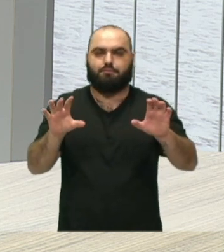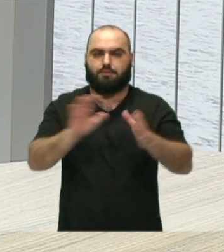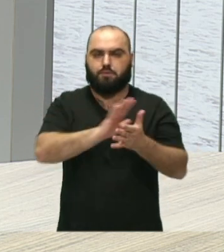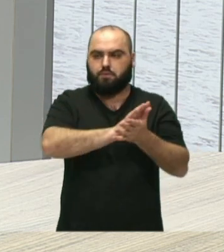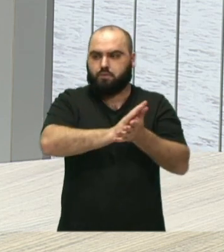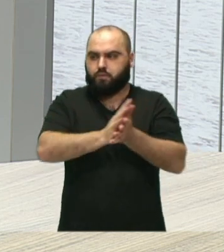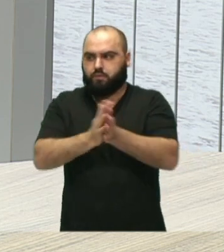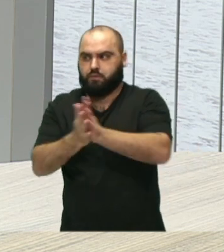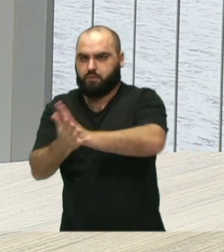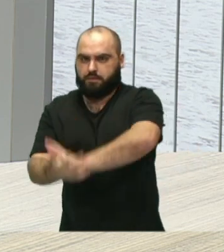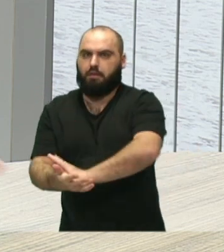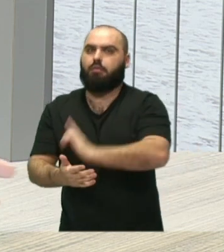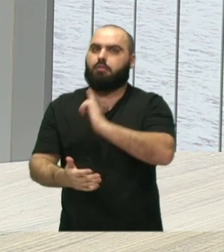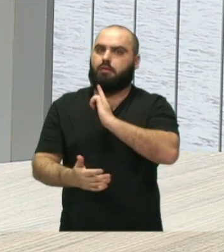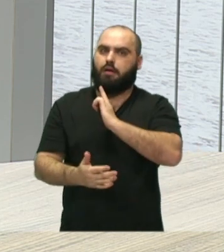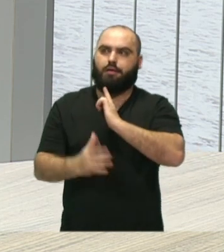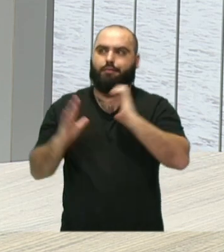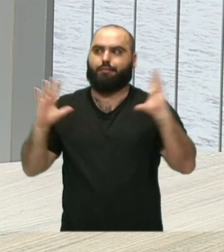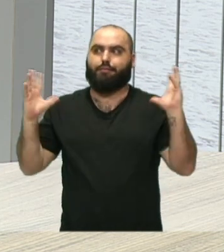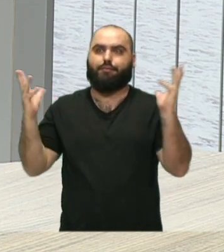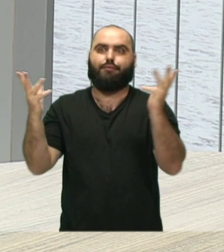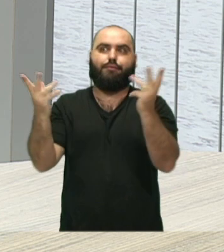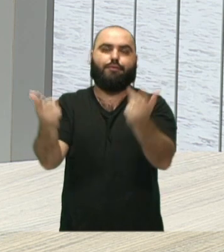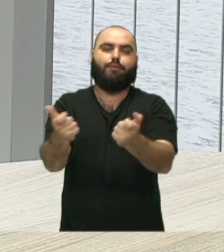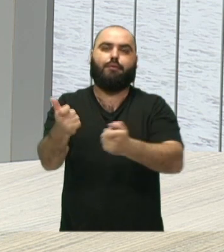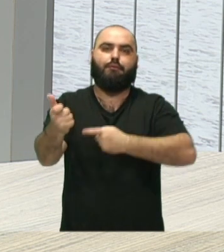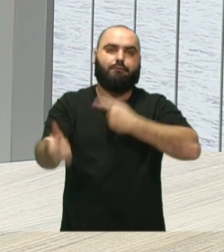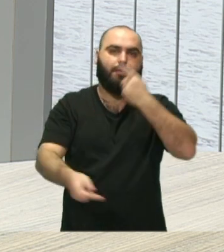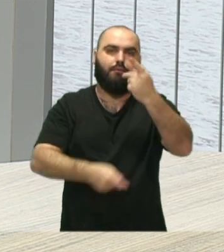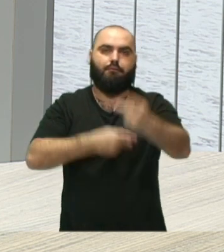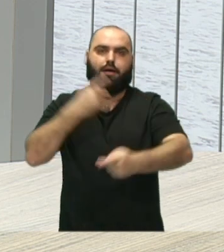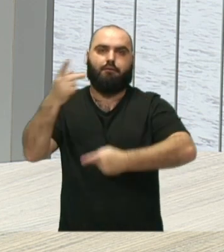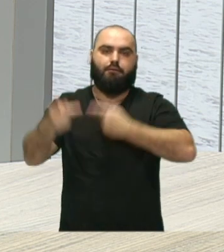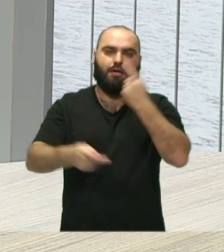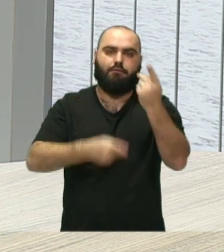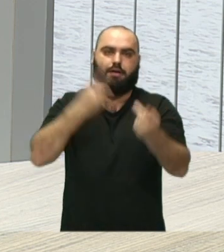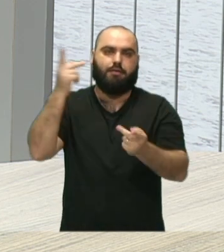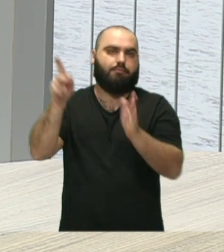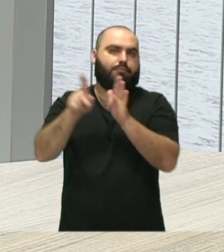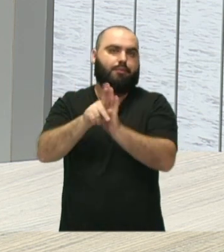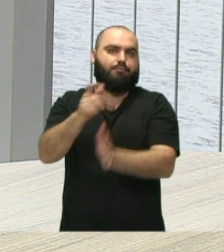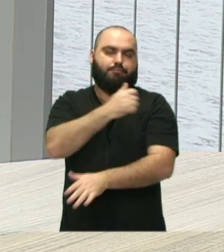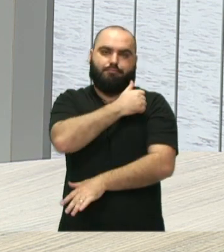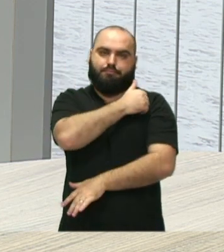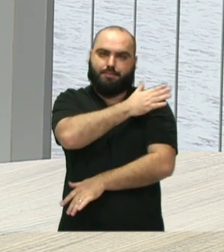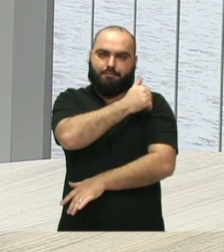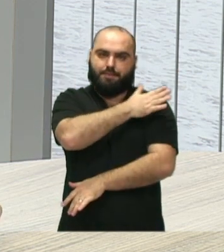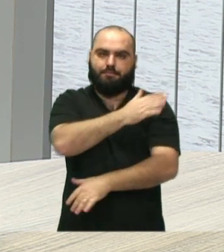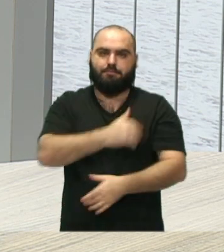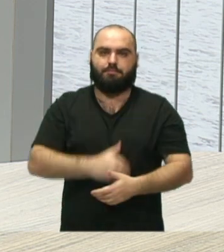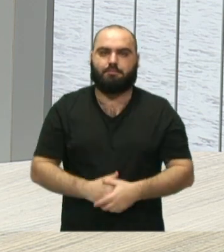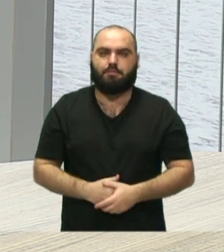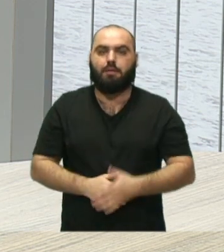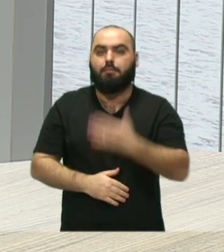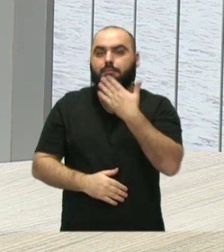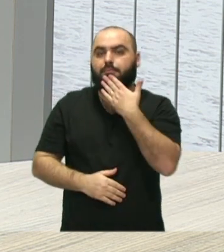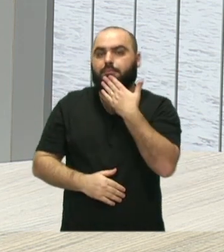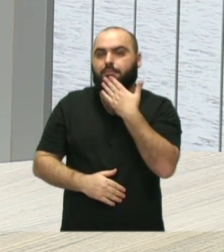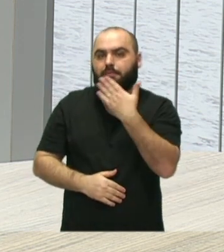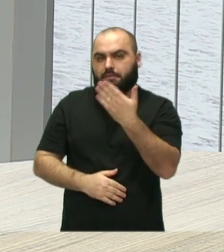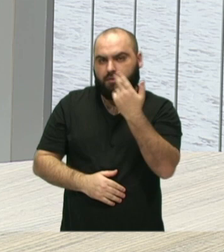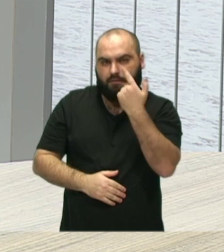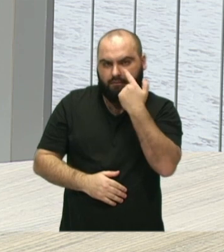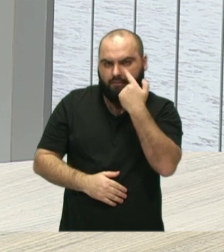que existem em todas as situações de preconceito. Eu gostaria de pedir licença para a gente fazer uma